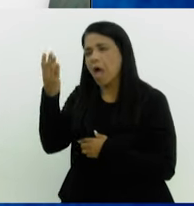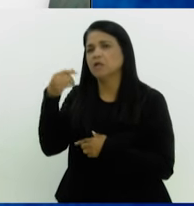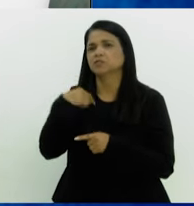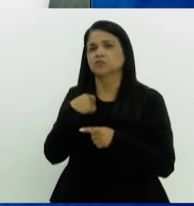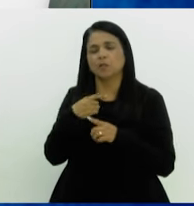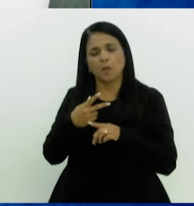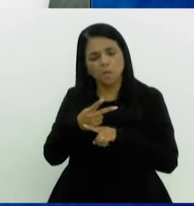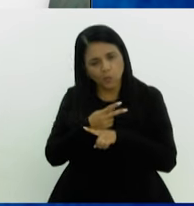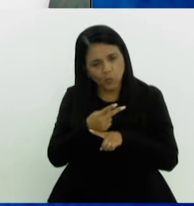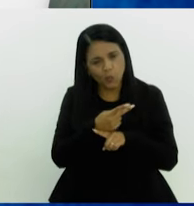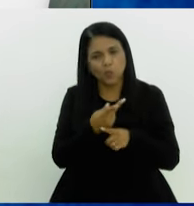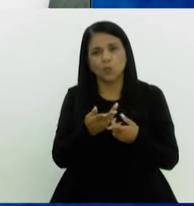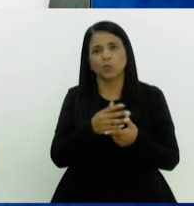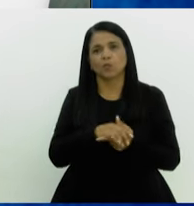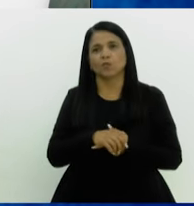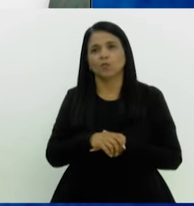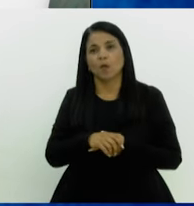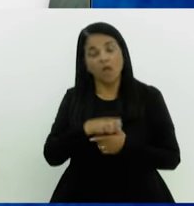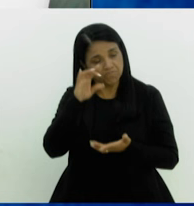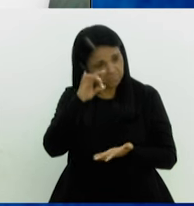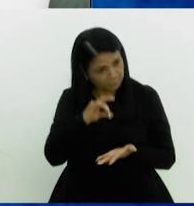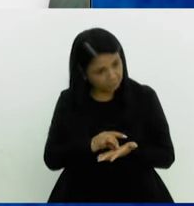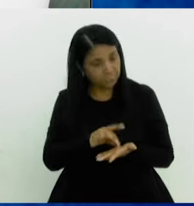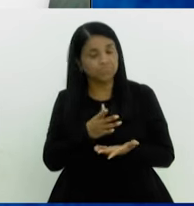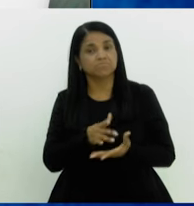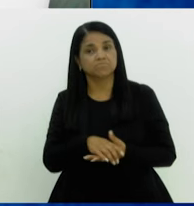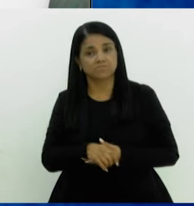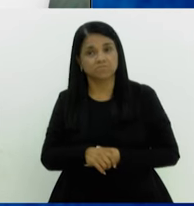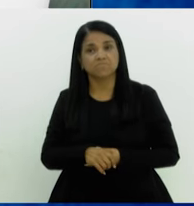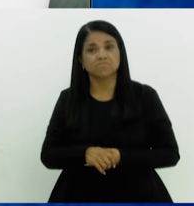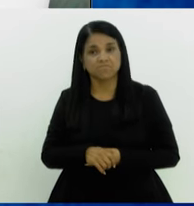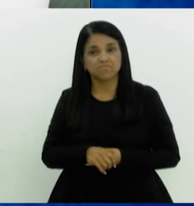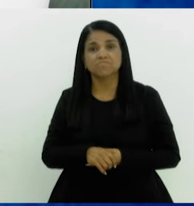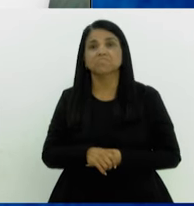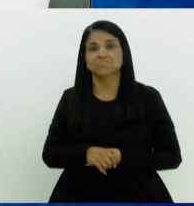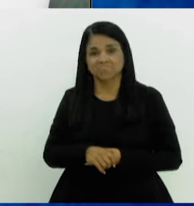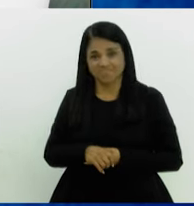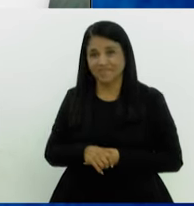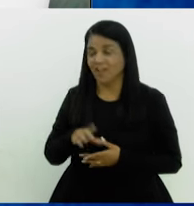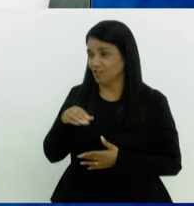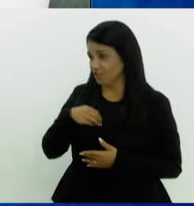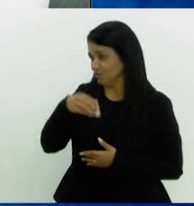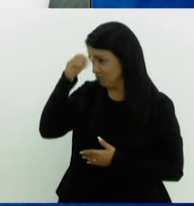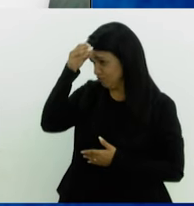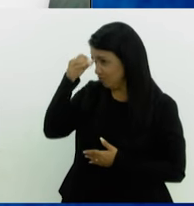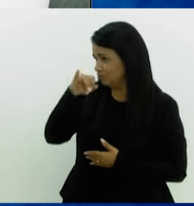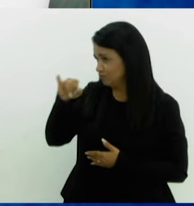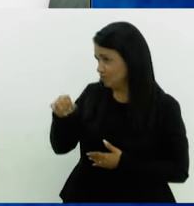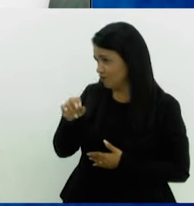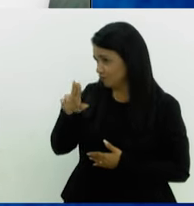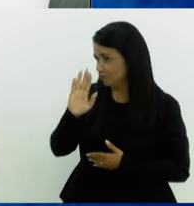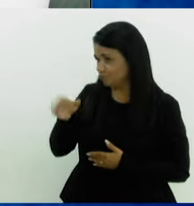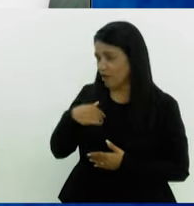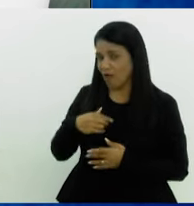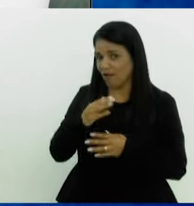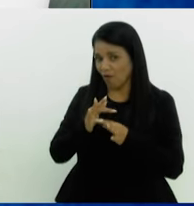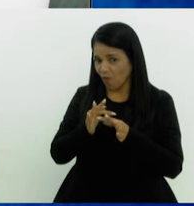na viagem é verdade é uma viagem também ó taju já tá em